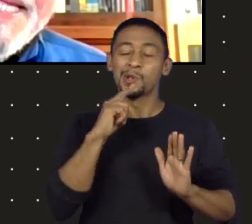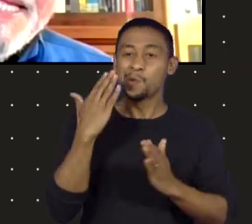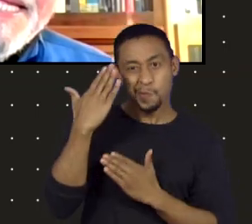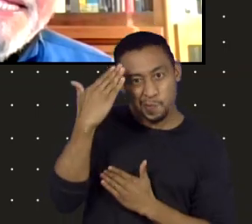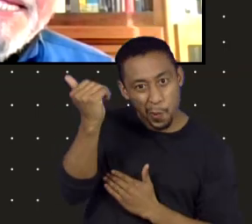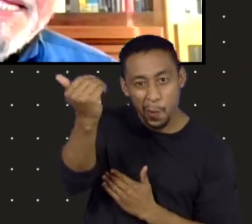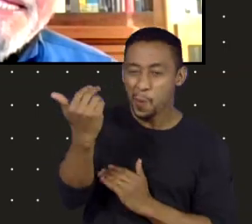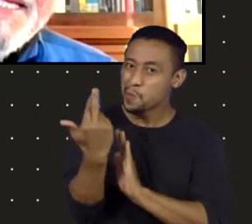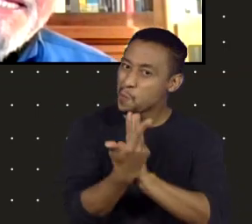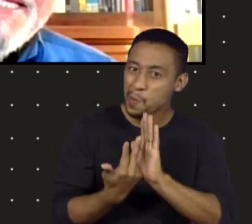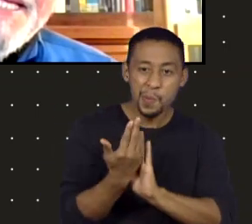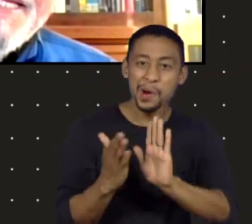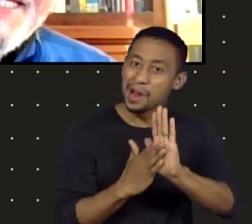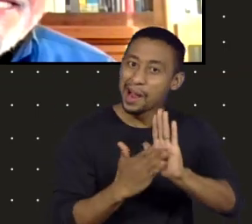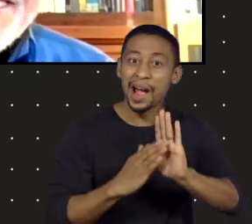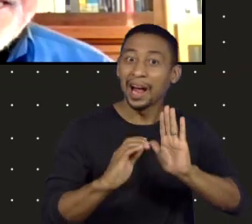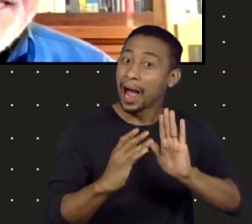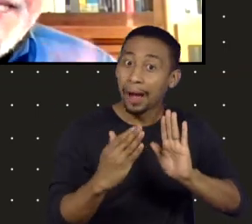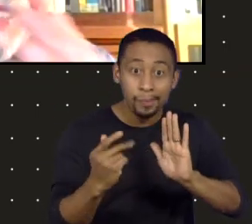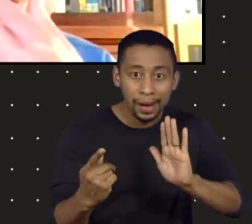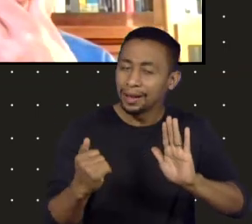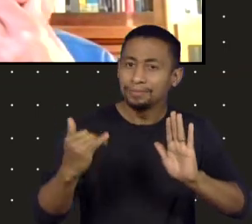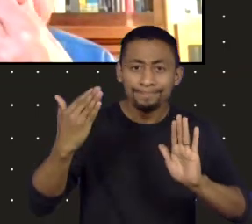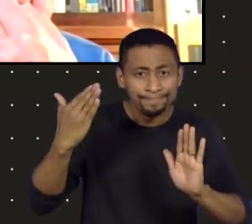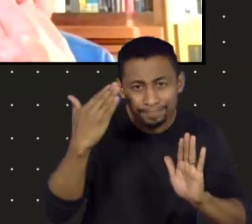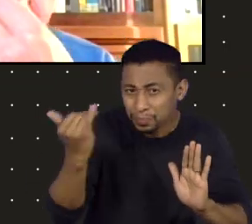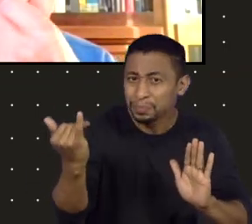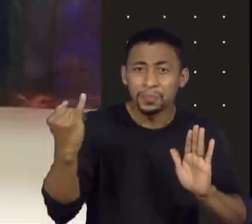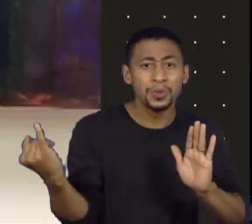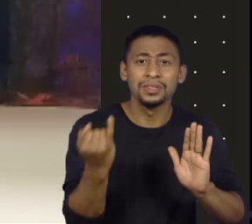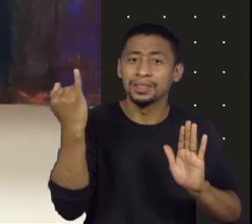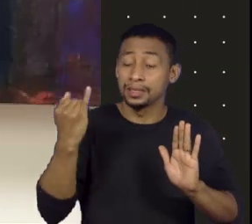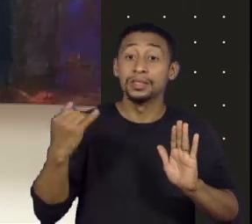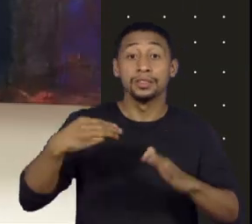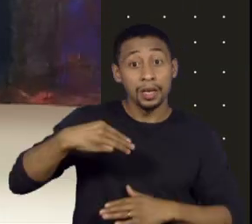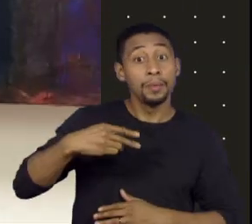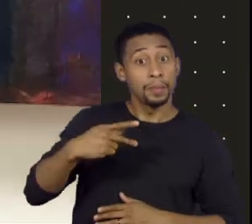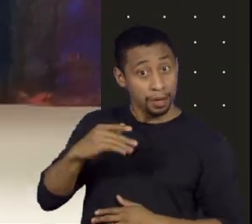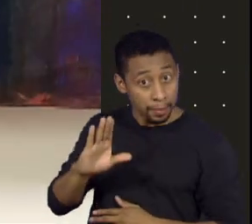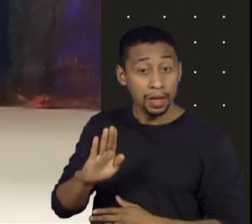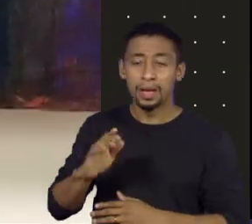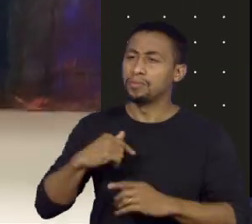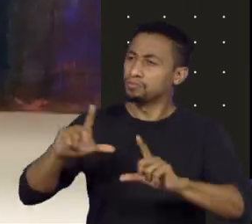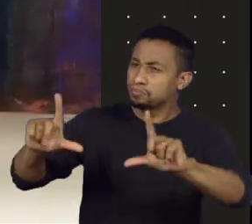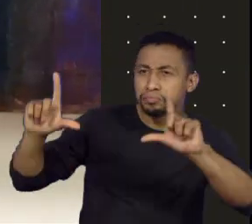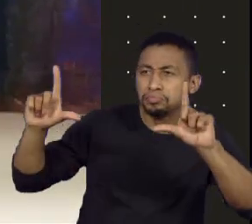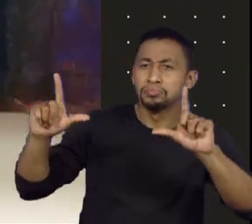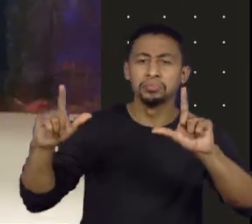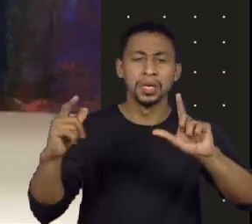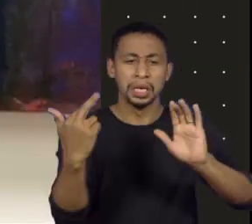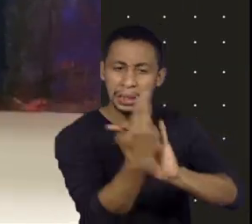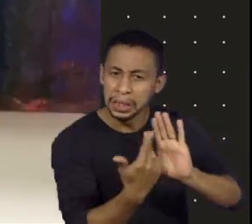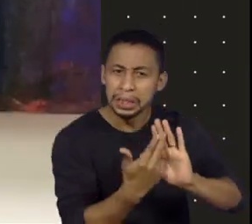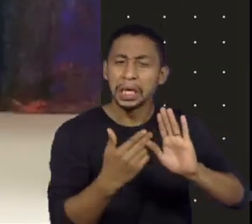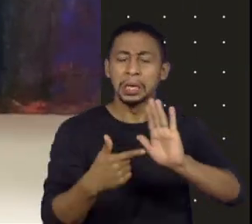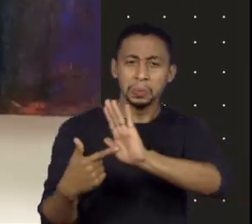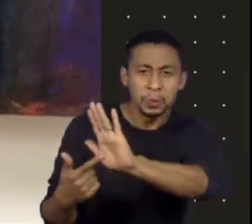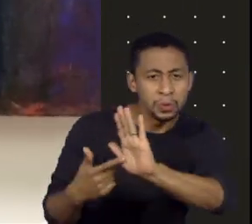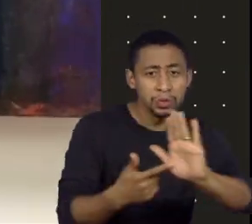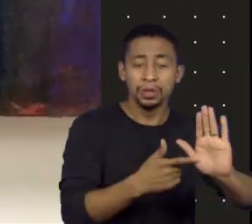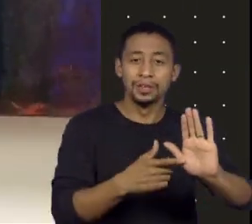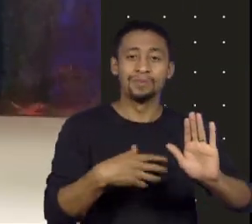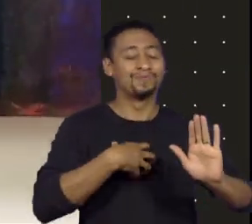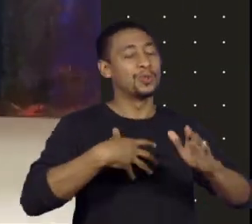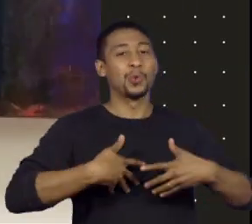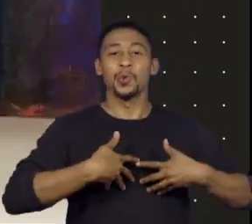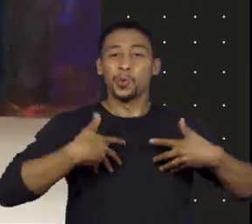maiores capistas do Brasil, fazendo capas importantíssimas da música brasileira, cartazes, livros, exposições, e eu